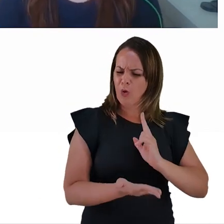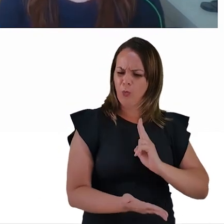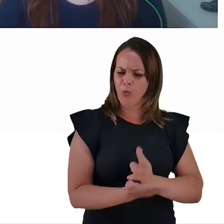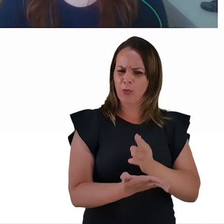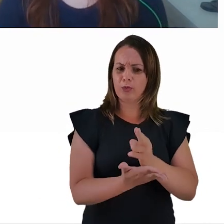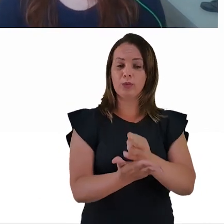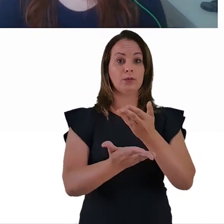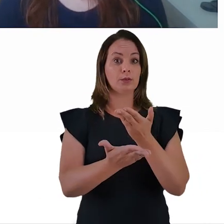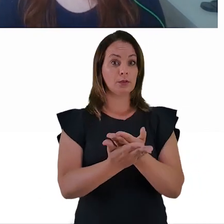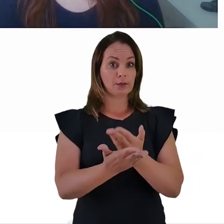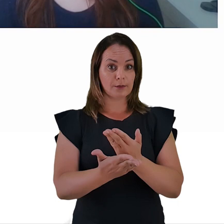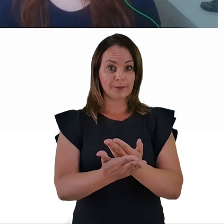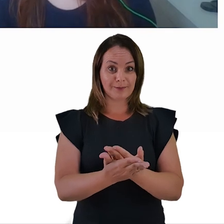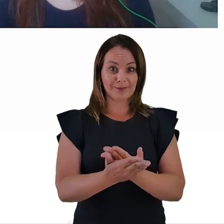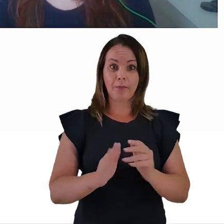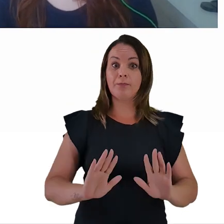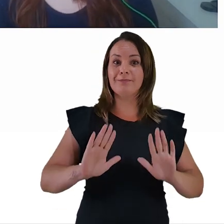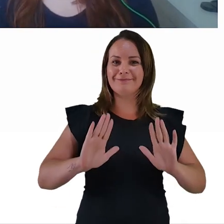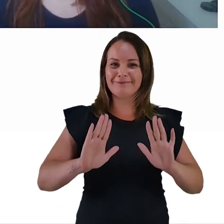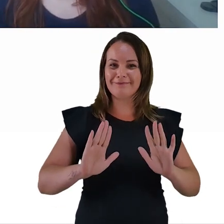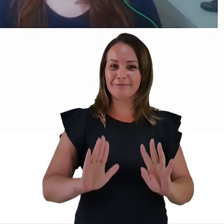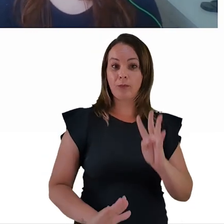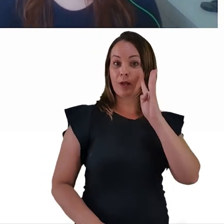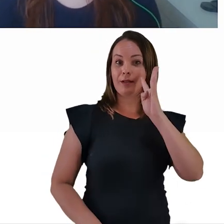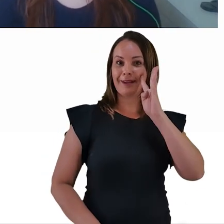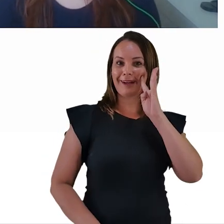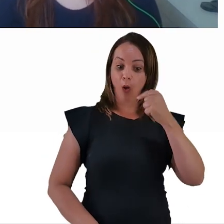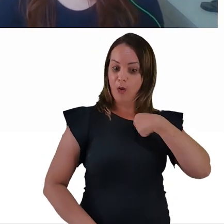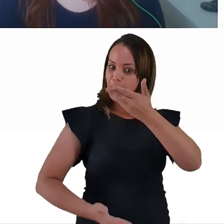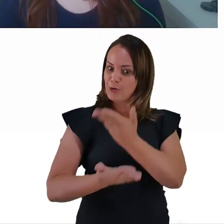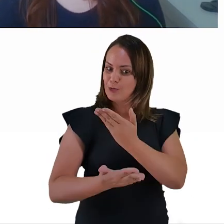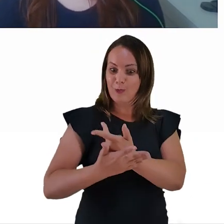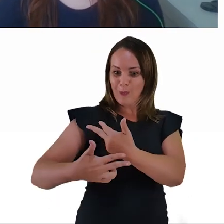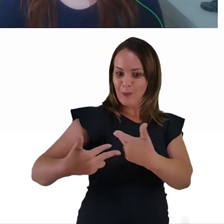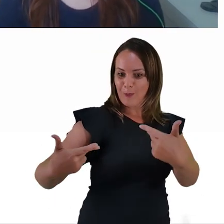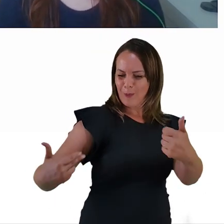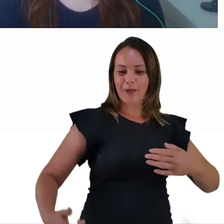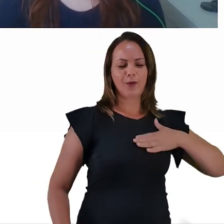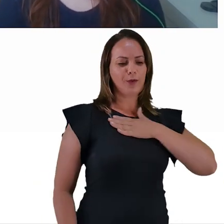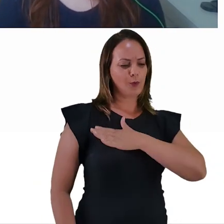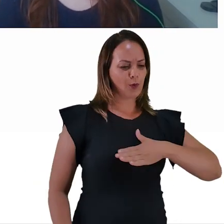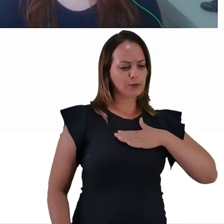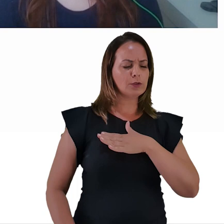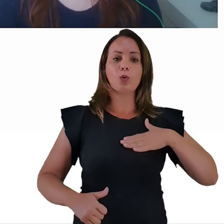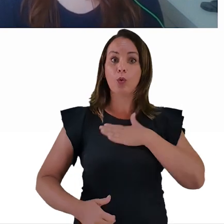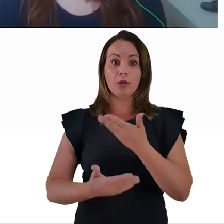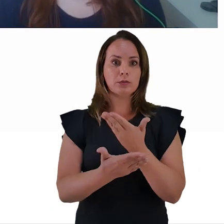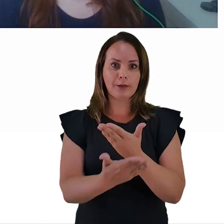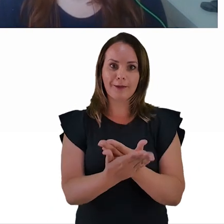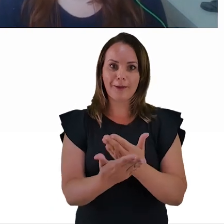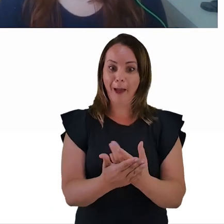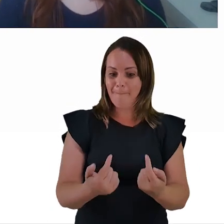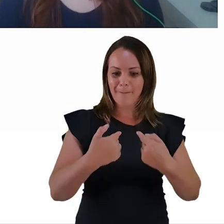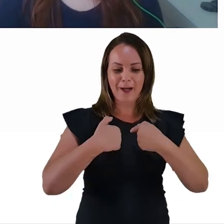bastante. Mas o legal é que eu estudo coisas que eu gosto, né? Então, eu gosto muito de estudar, para mim, é como se fosse uma grande